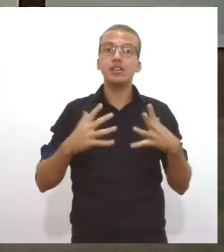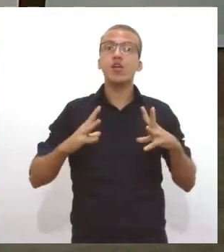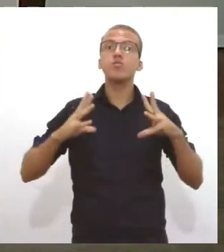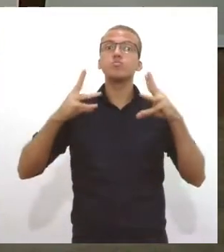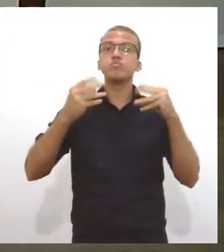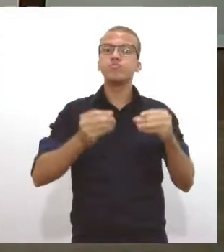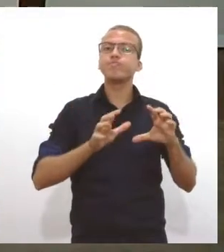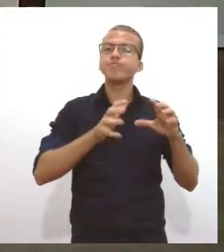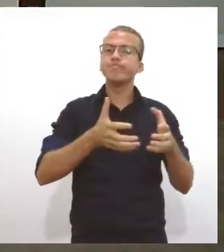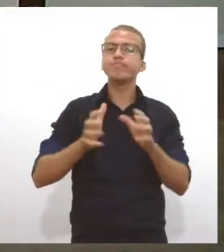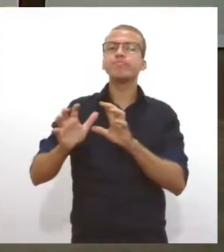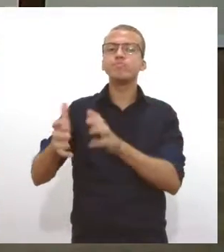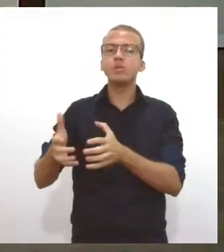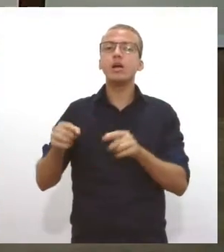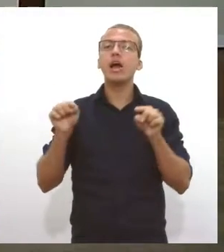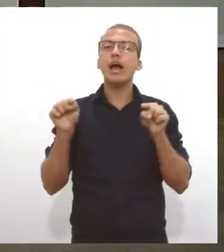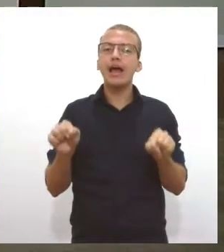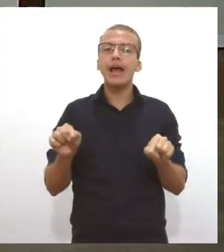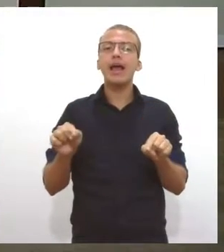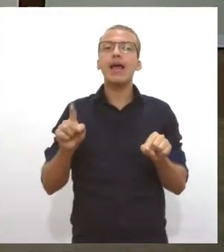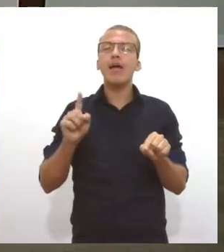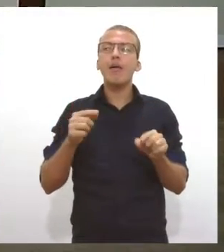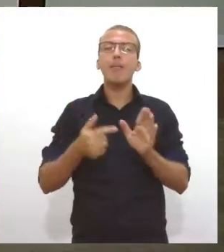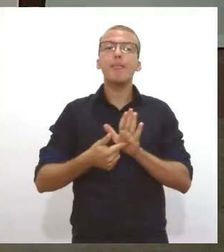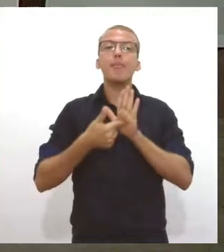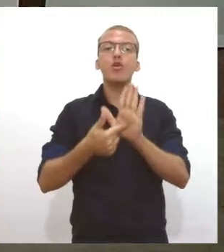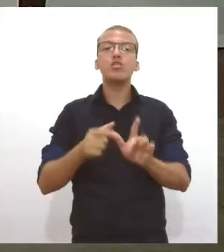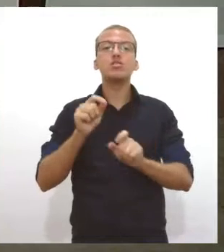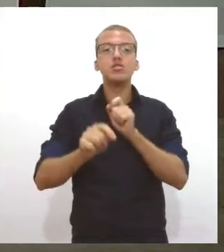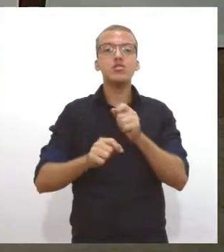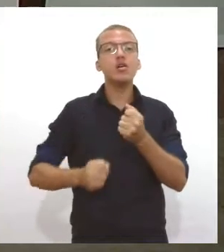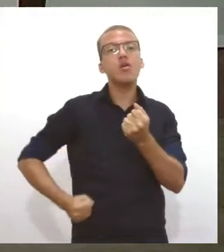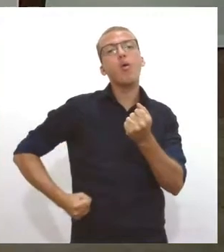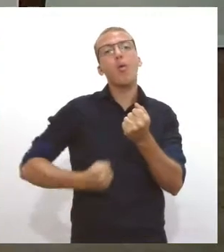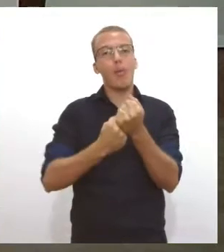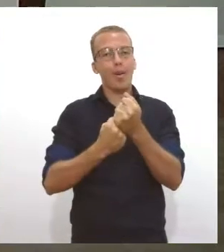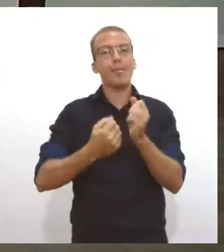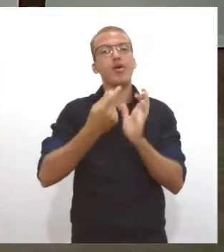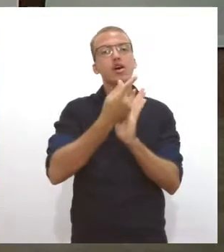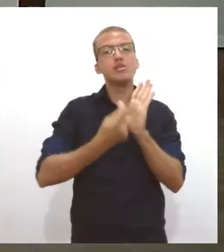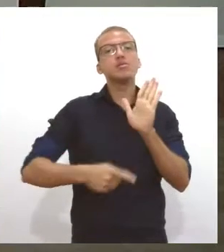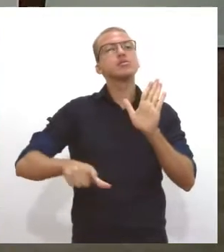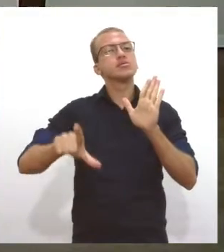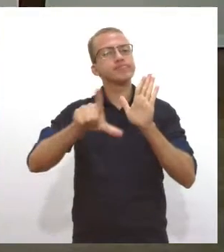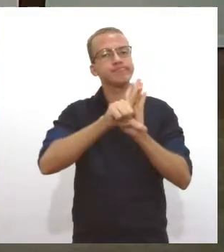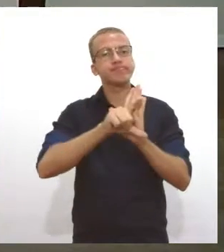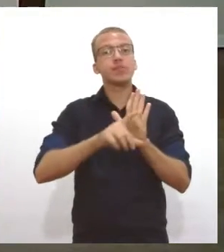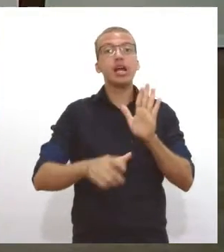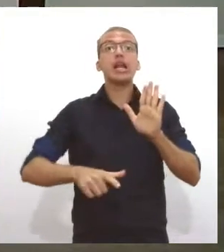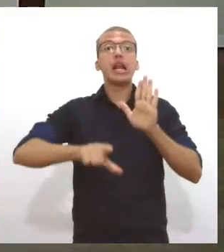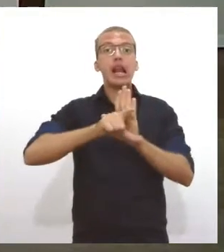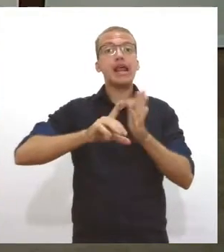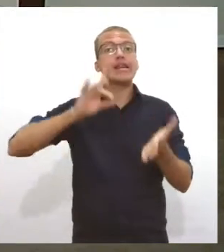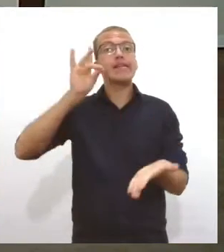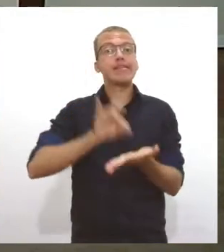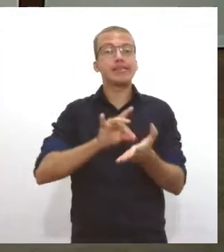reforça que existe uma força aí para necessidade dessa desse projeto que torna a lei né Perpétua